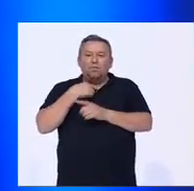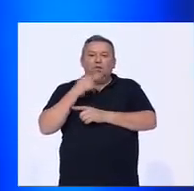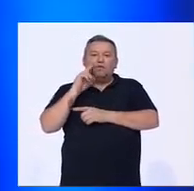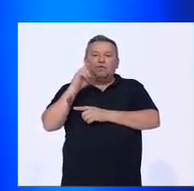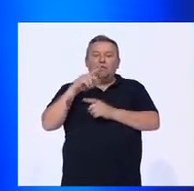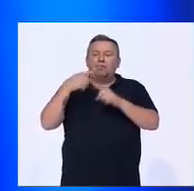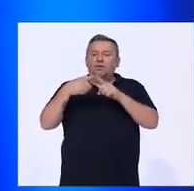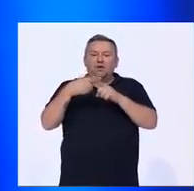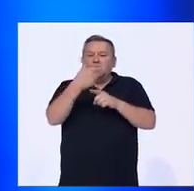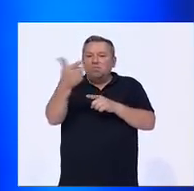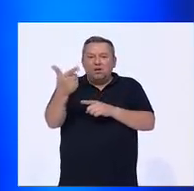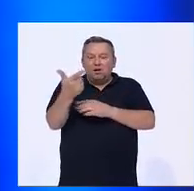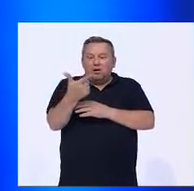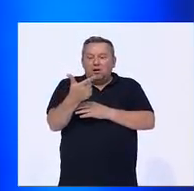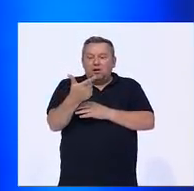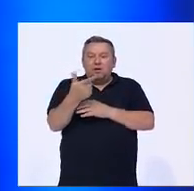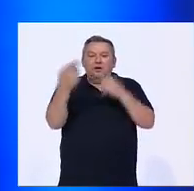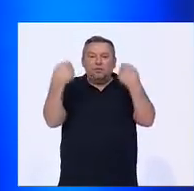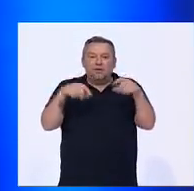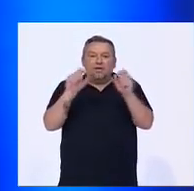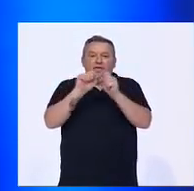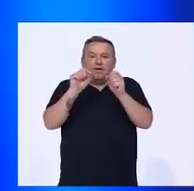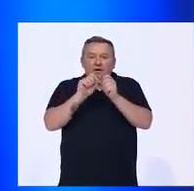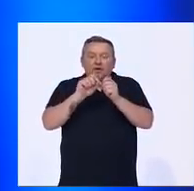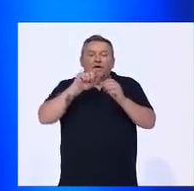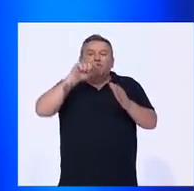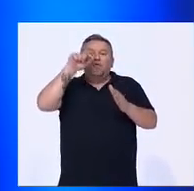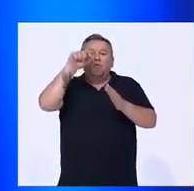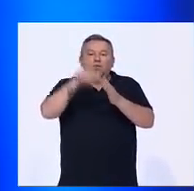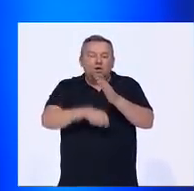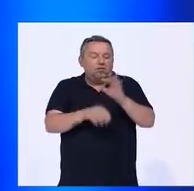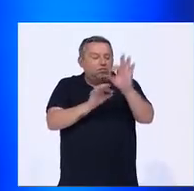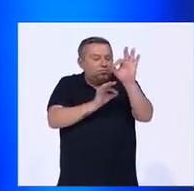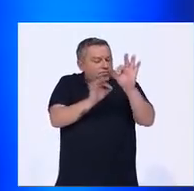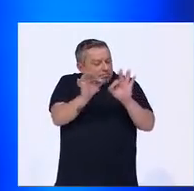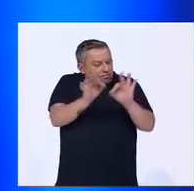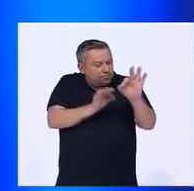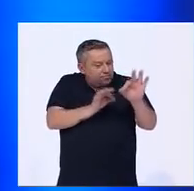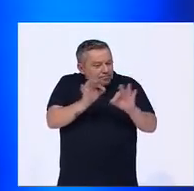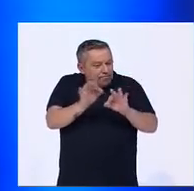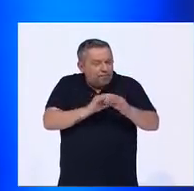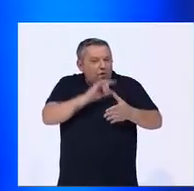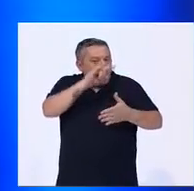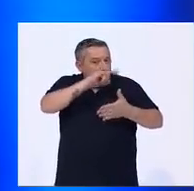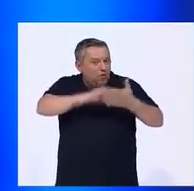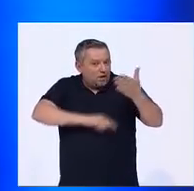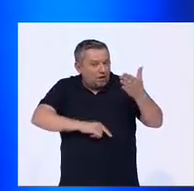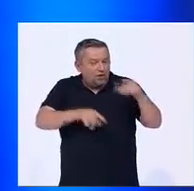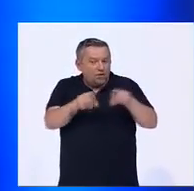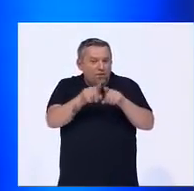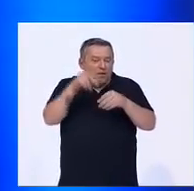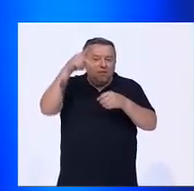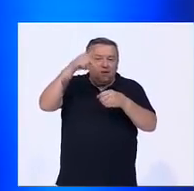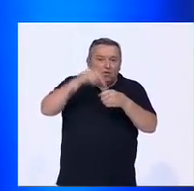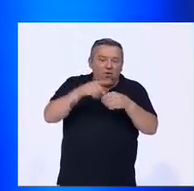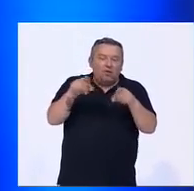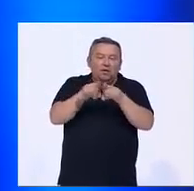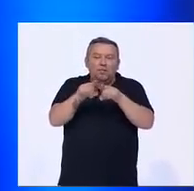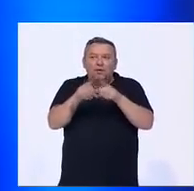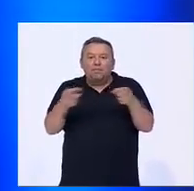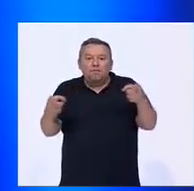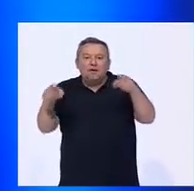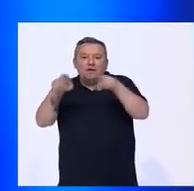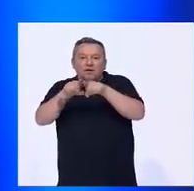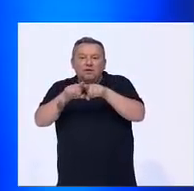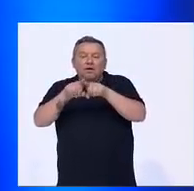porque você não tem. Então, tem que trazer através de contratos muito bem definidos em todas as áreas, seja do petróleo, seja das parcerias na área